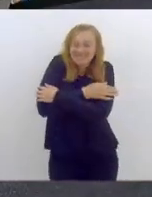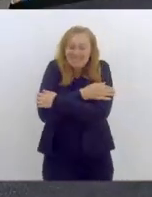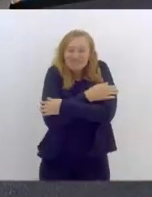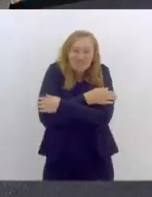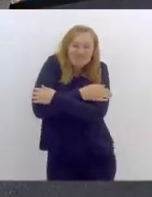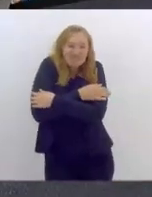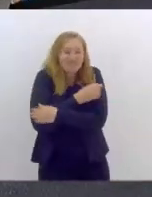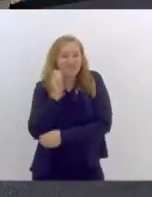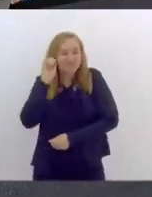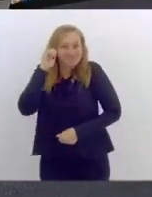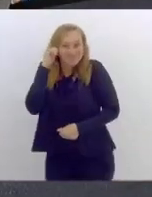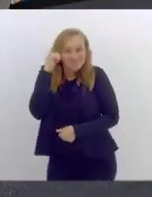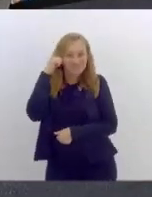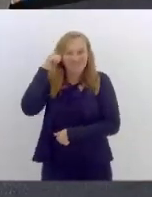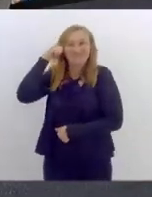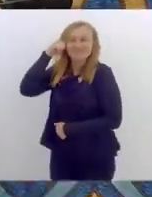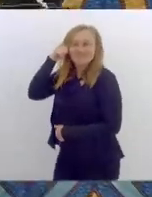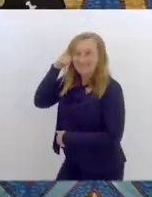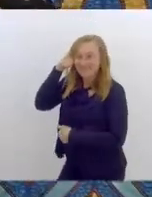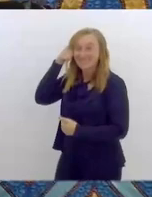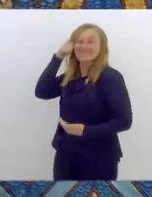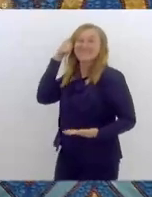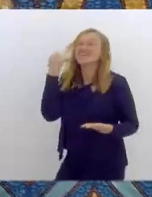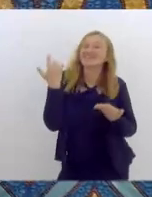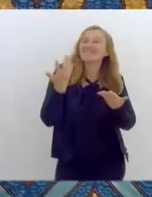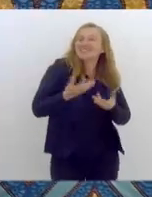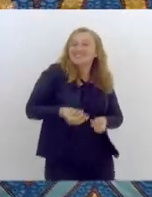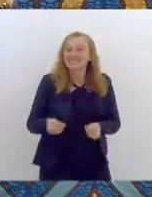abraço negro,